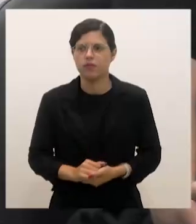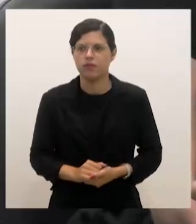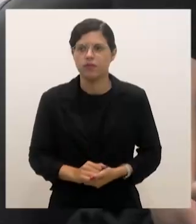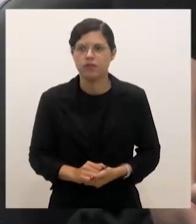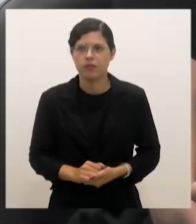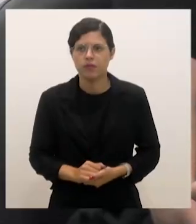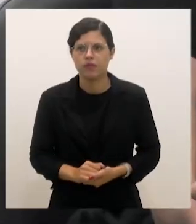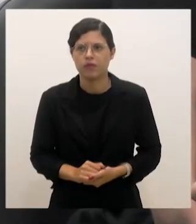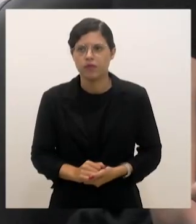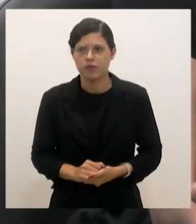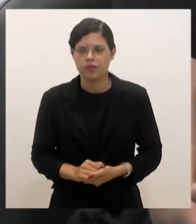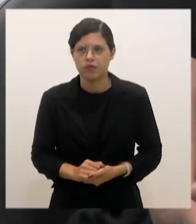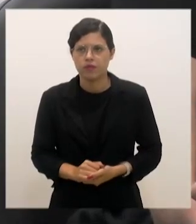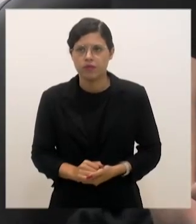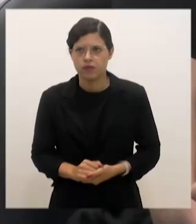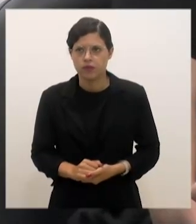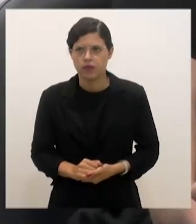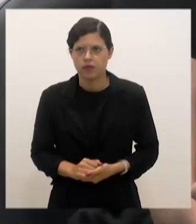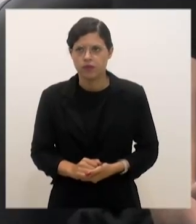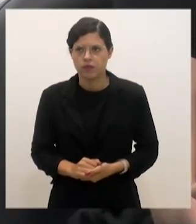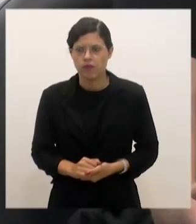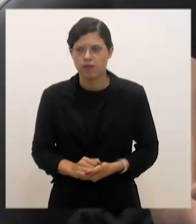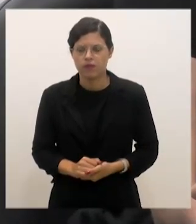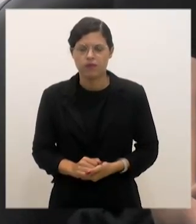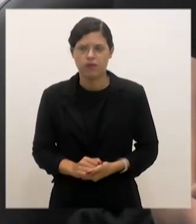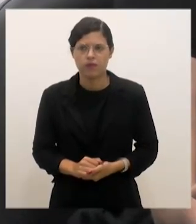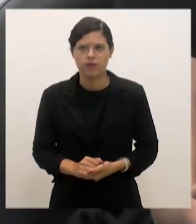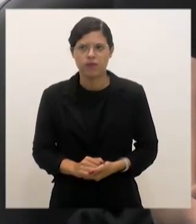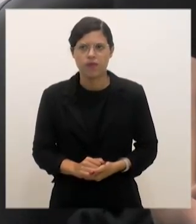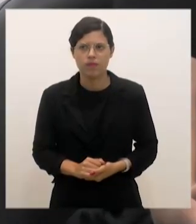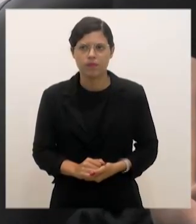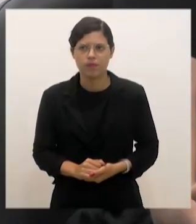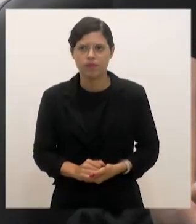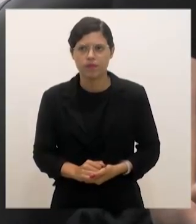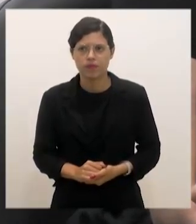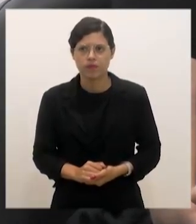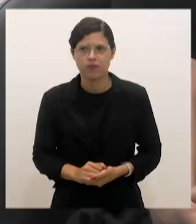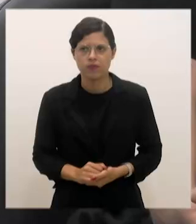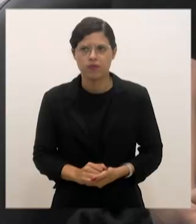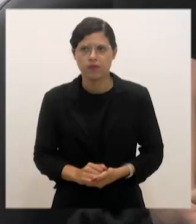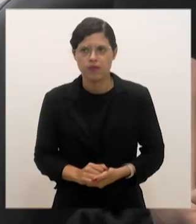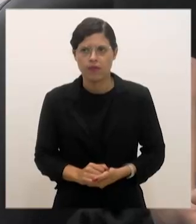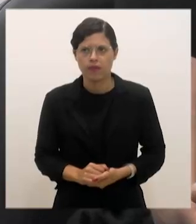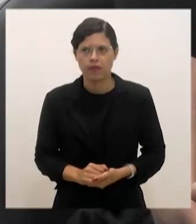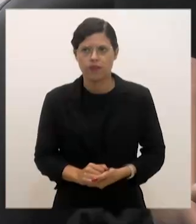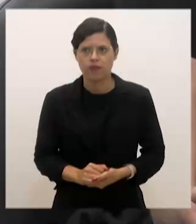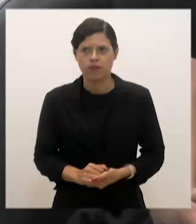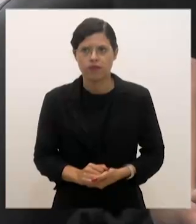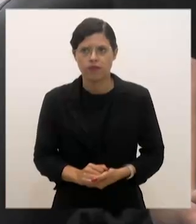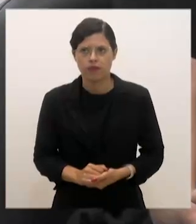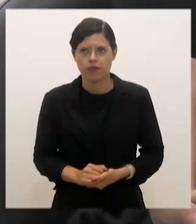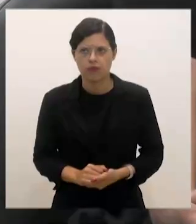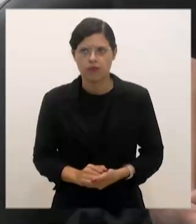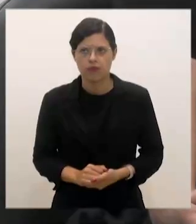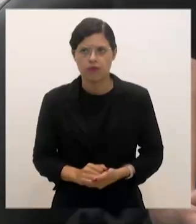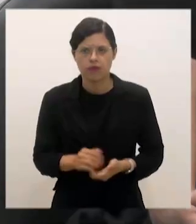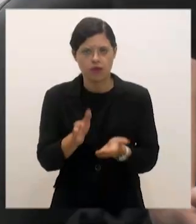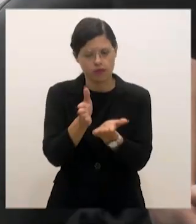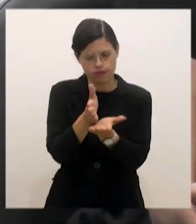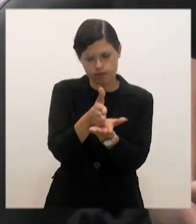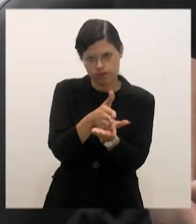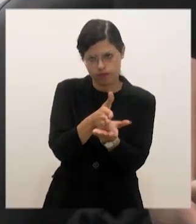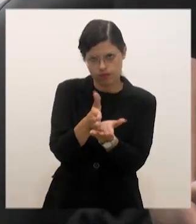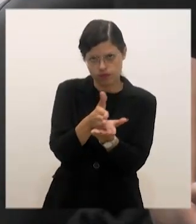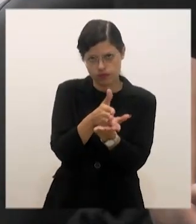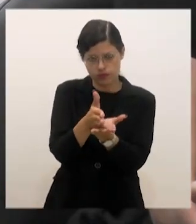Quem nos atesta que a linha poligonal que está lançada em coordenadas